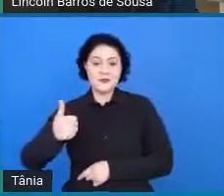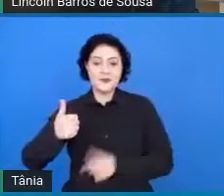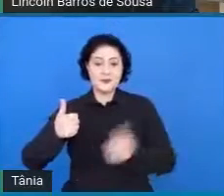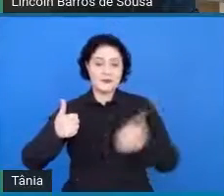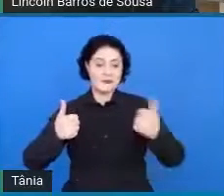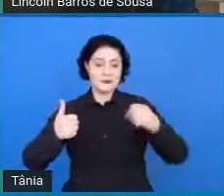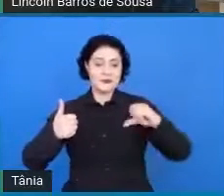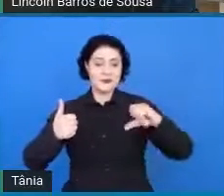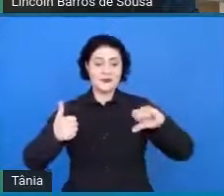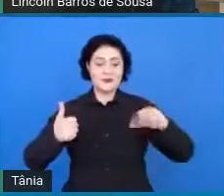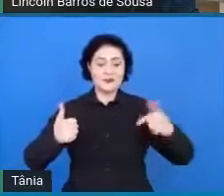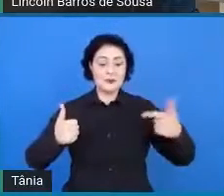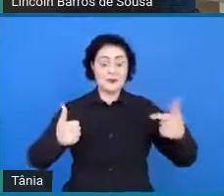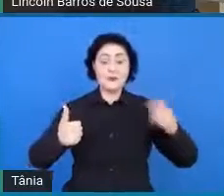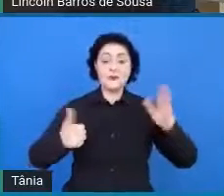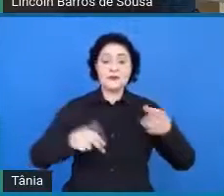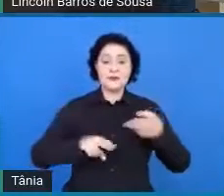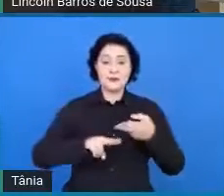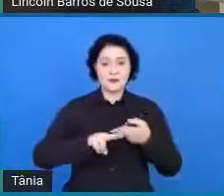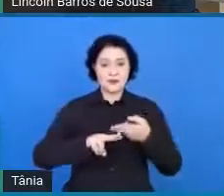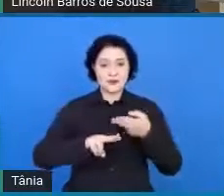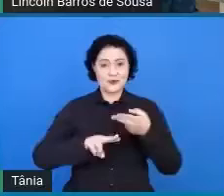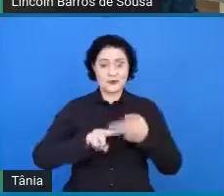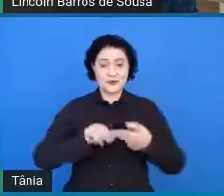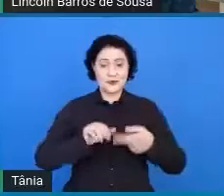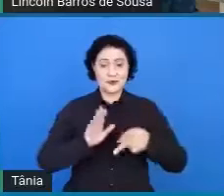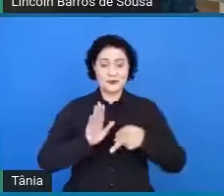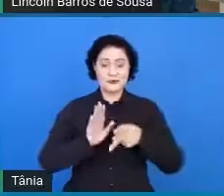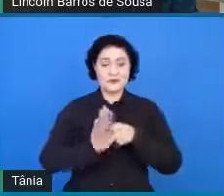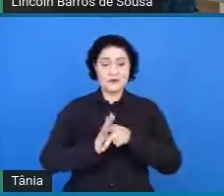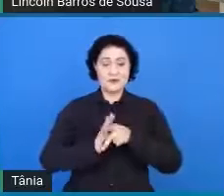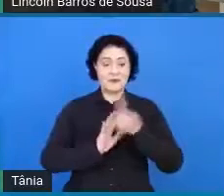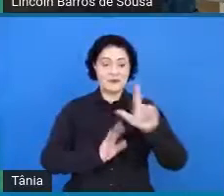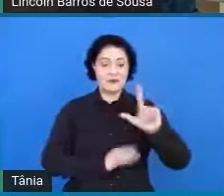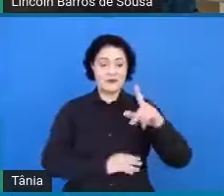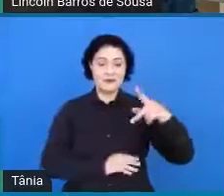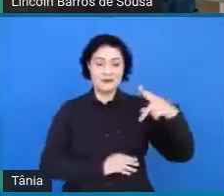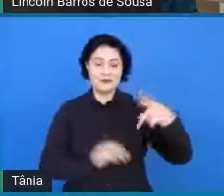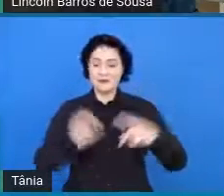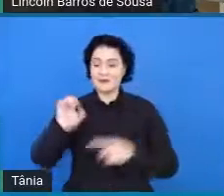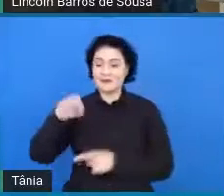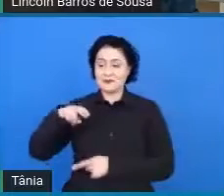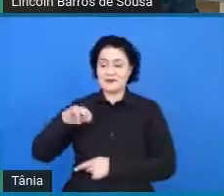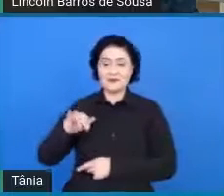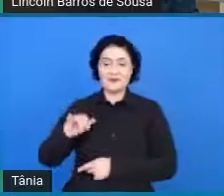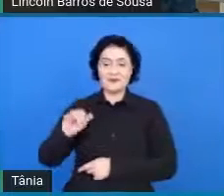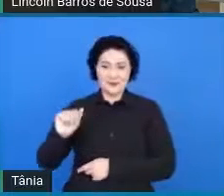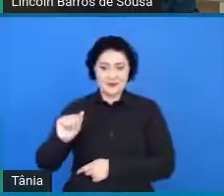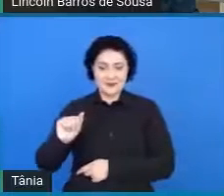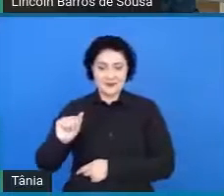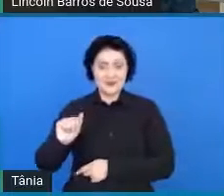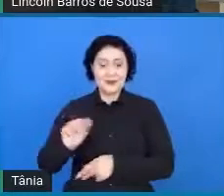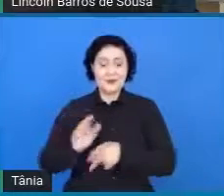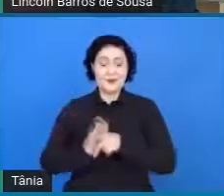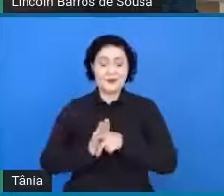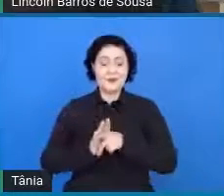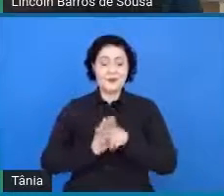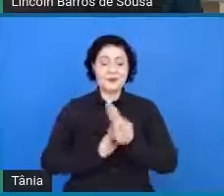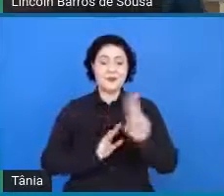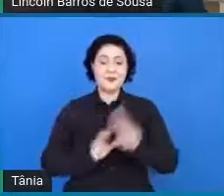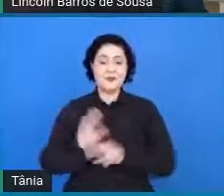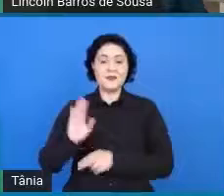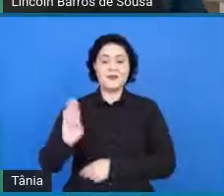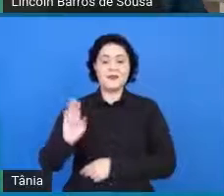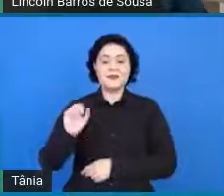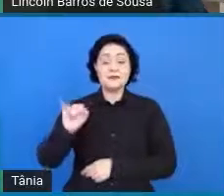essa trilha do álbum shepherd moons da Enya usamos a trilha book of days que diz que